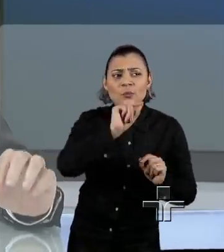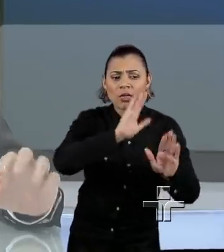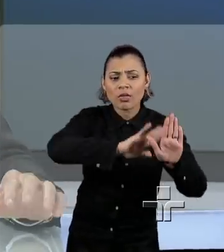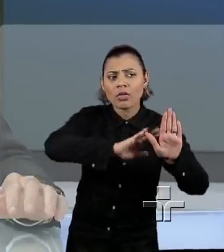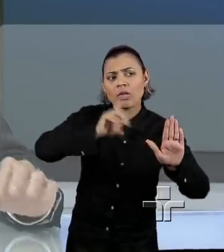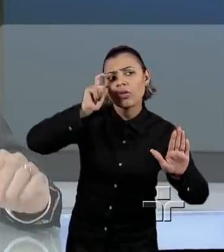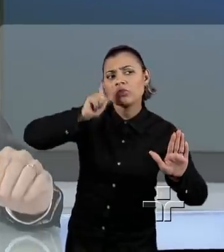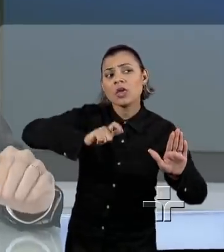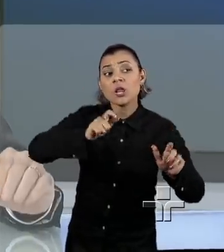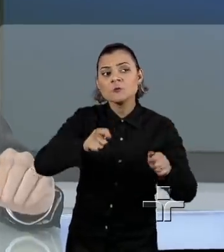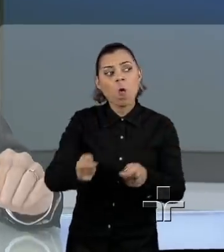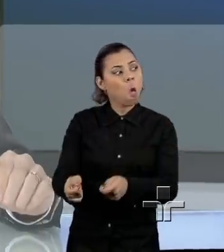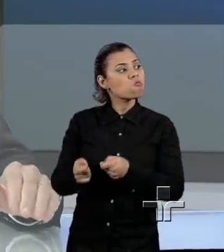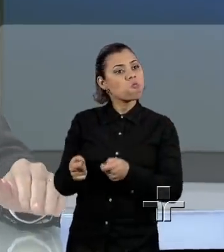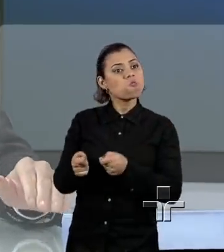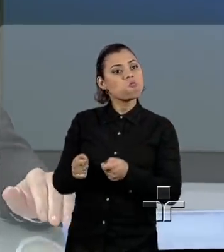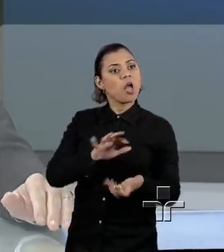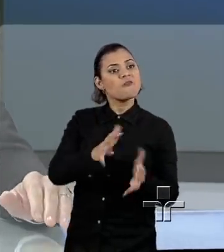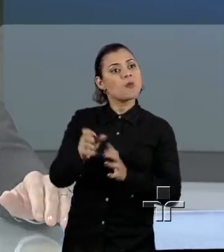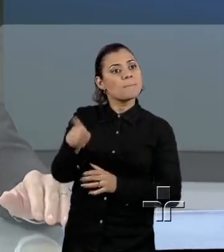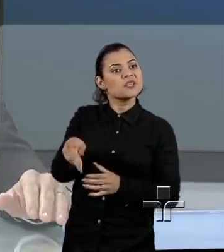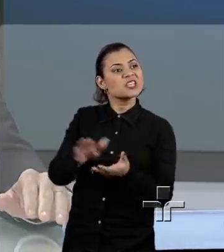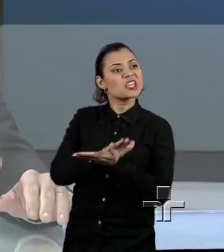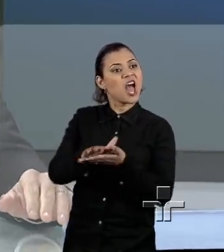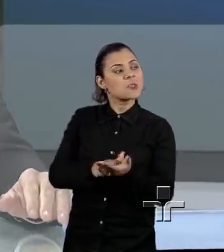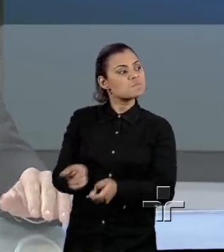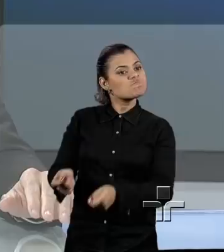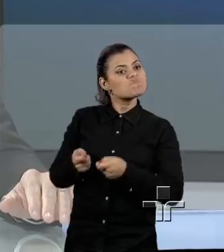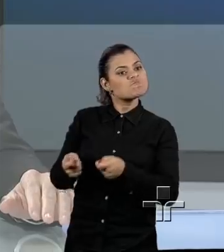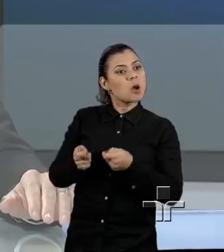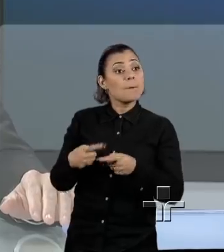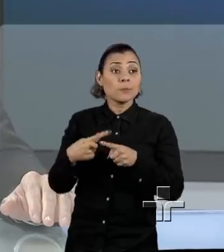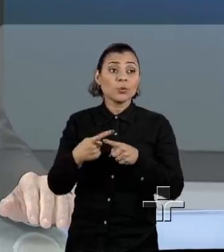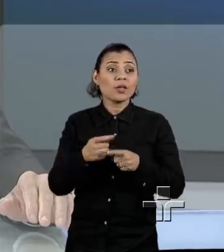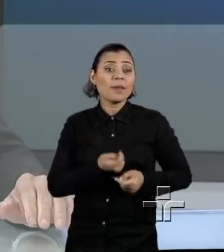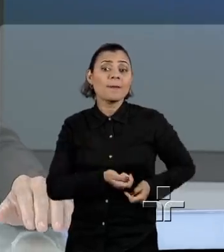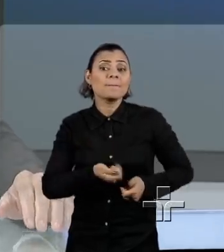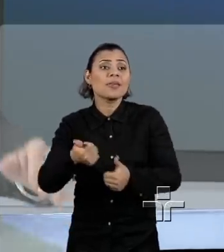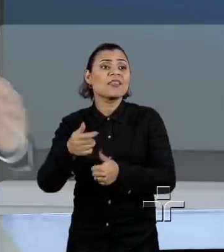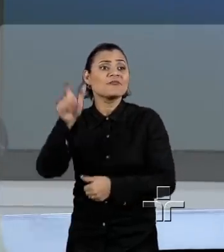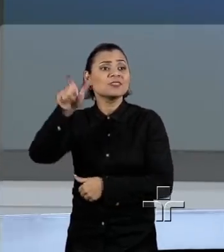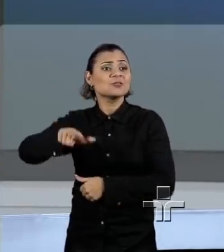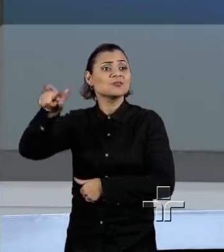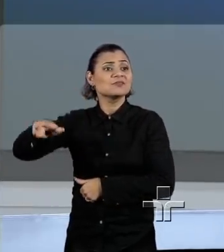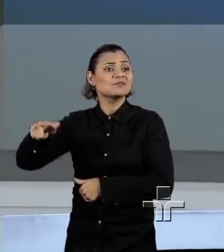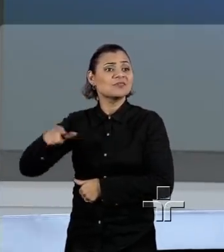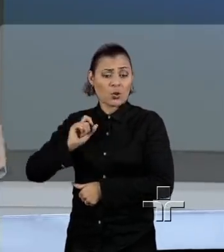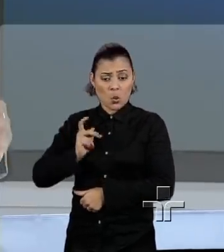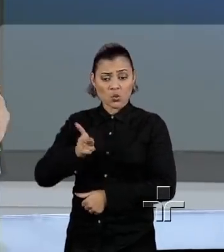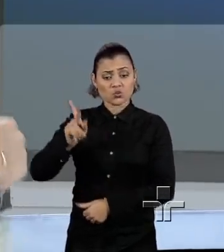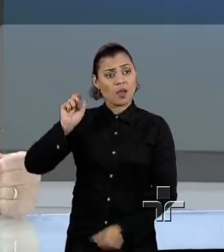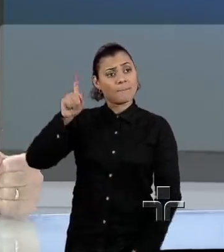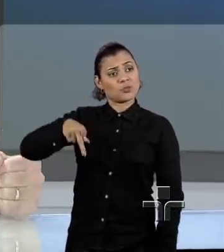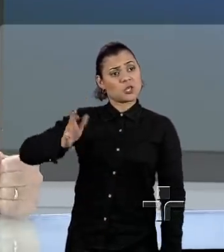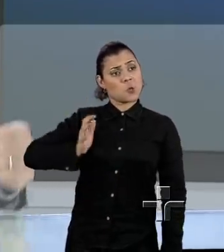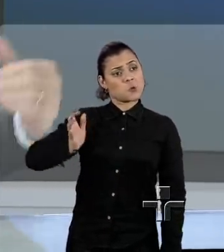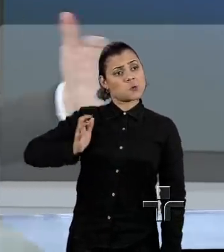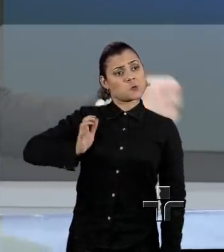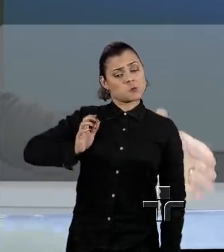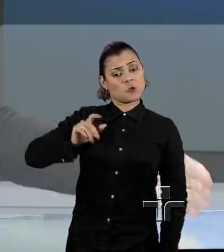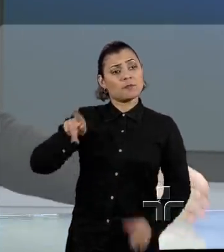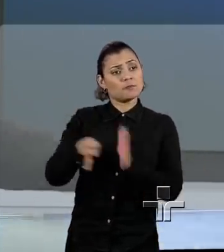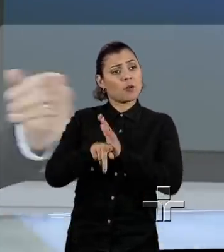para segurar a reforma da Previdência daqueles que serão beneficiados se mantiverem as suas aposentadorias milionárias no